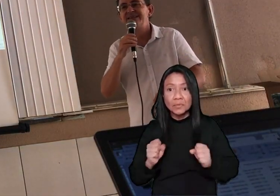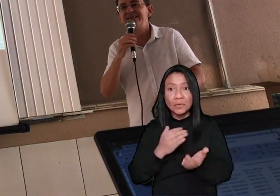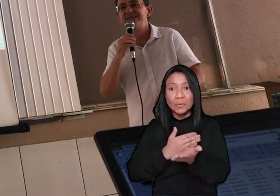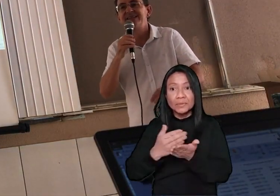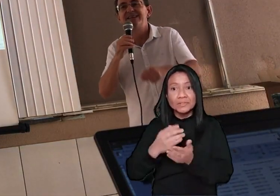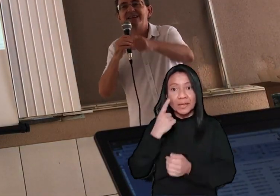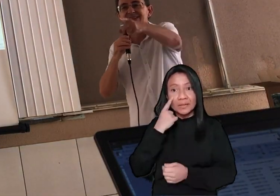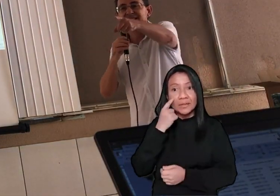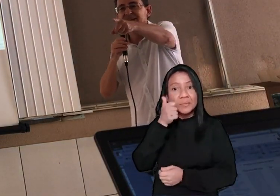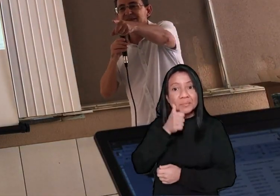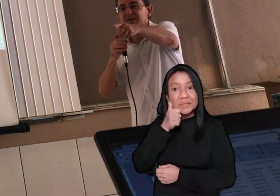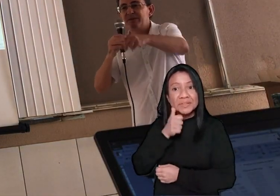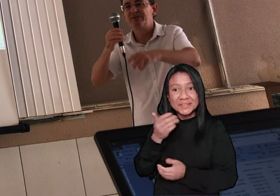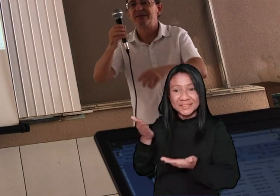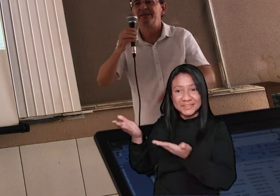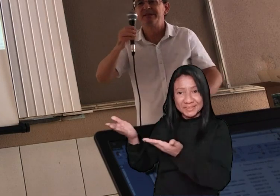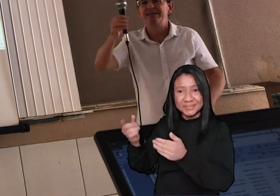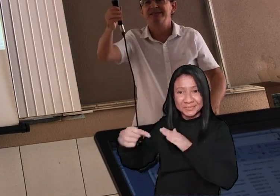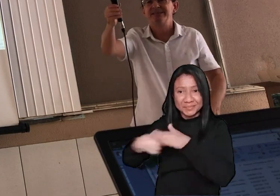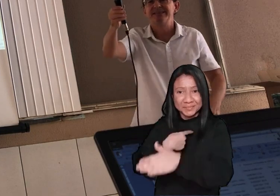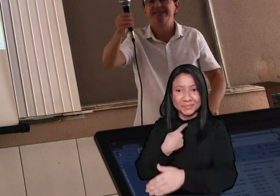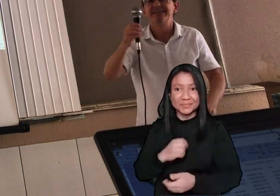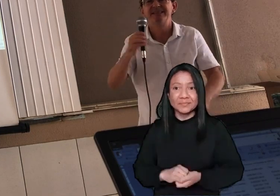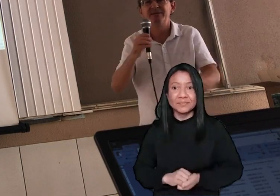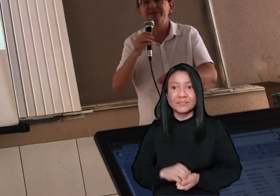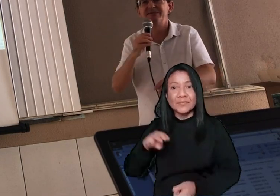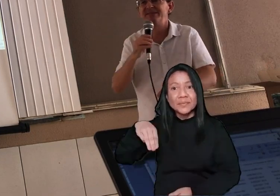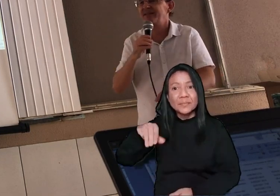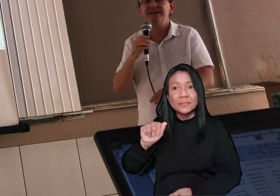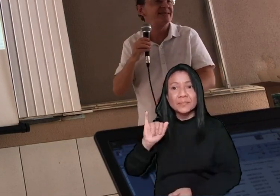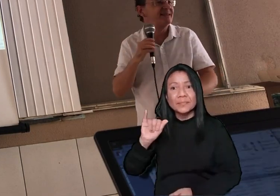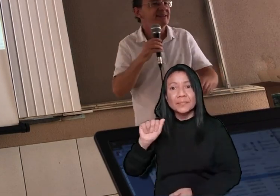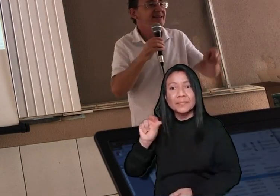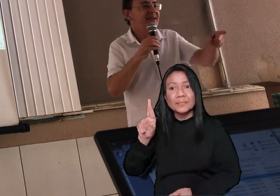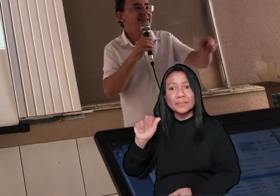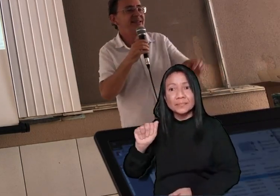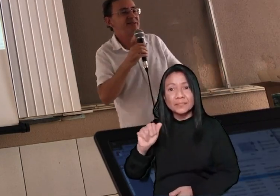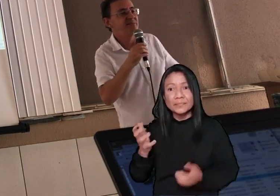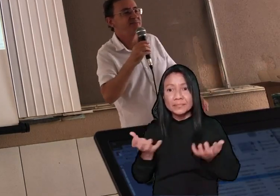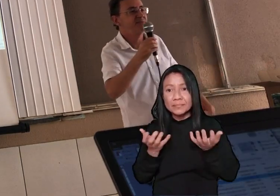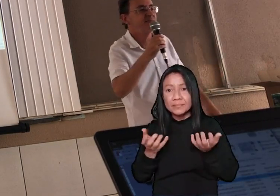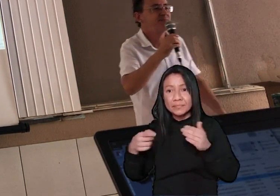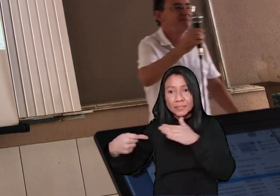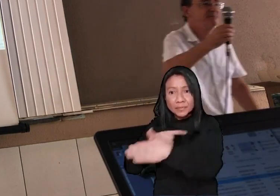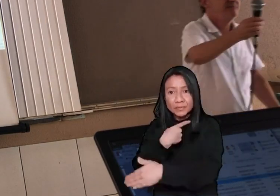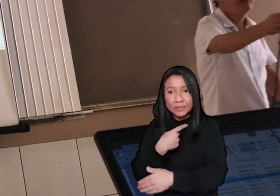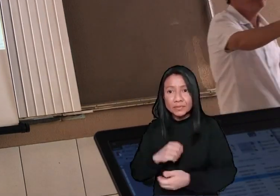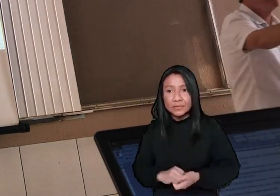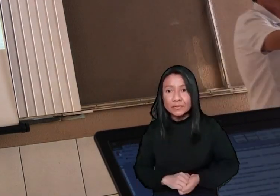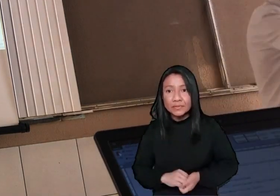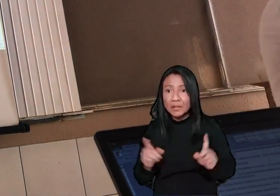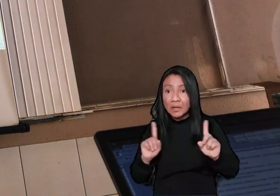Nayara? Acho que ela quer fazer uma pergunta. Não? Não quer? Aqui então.